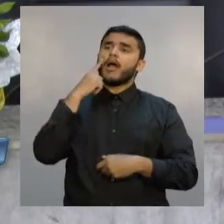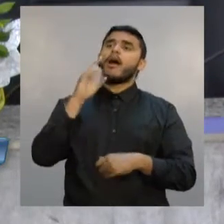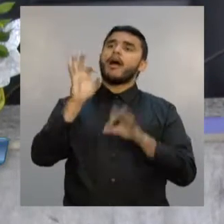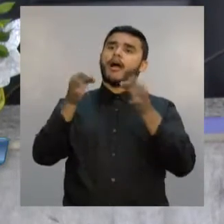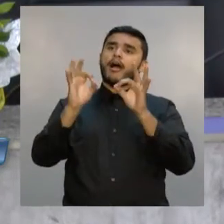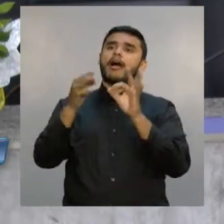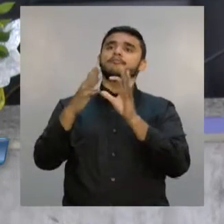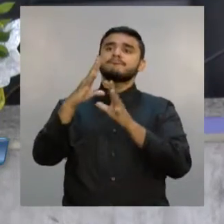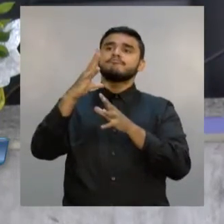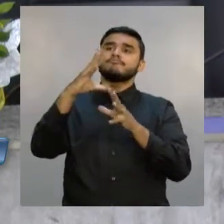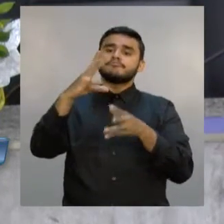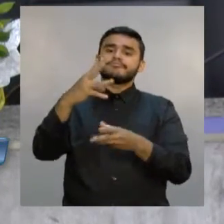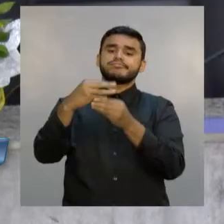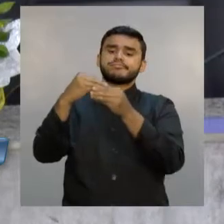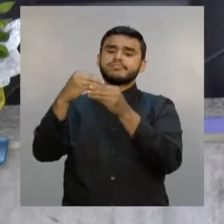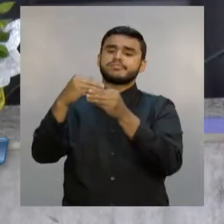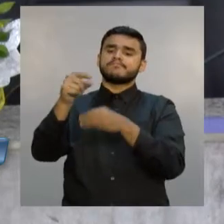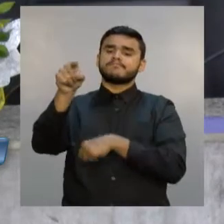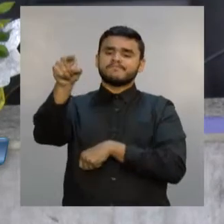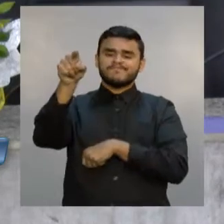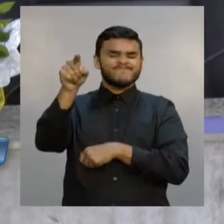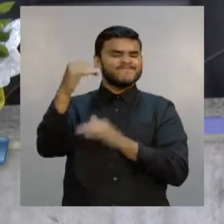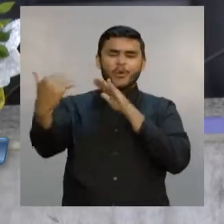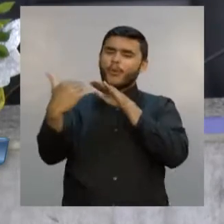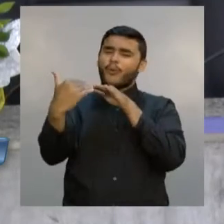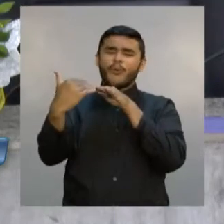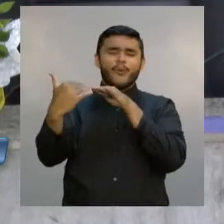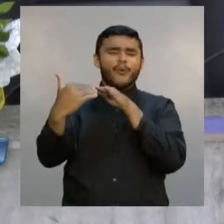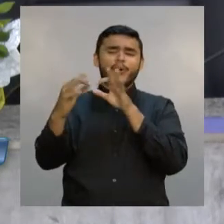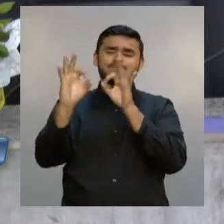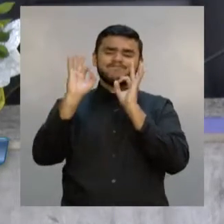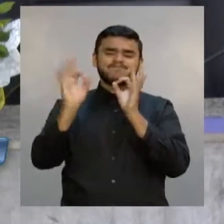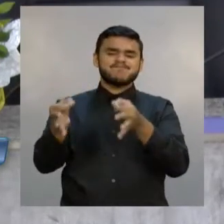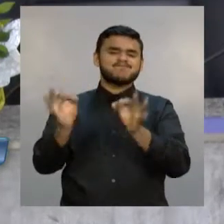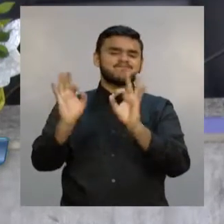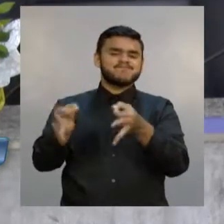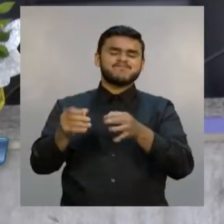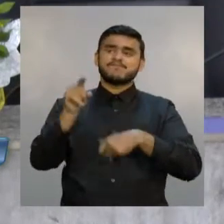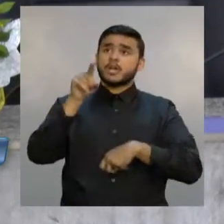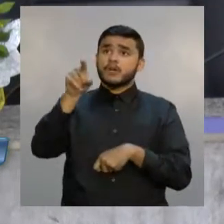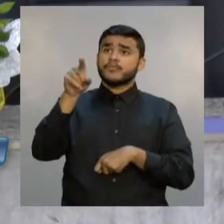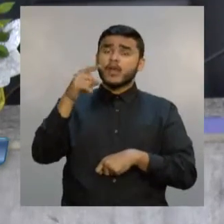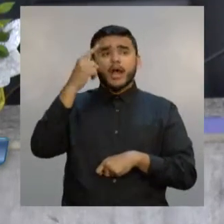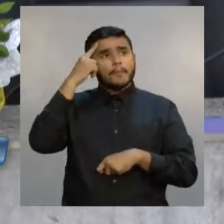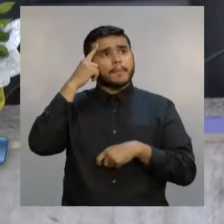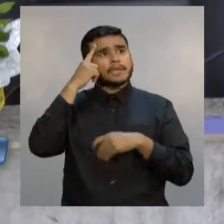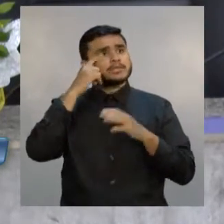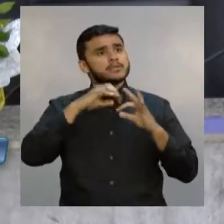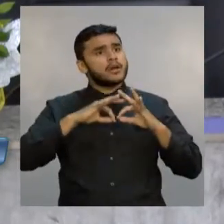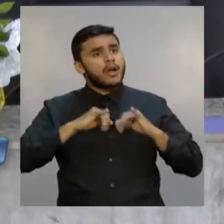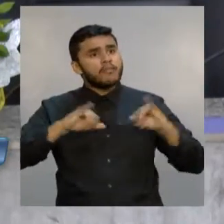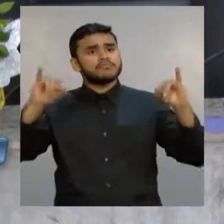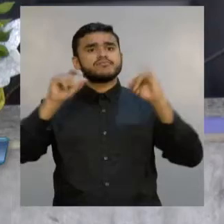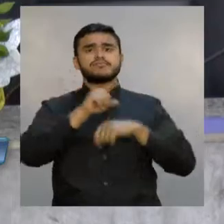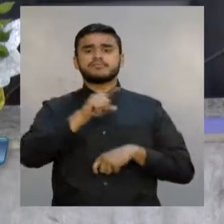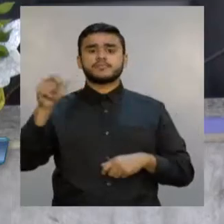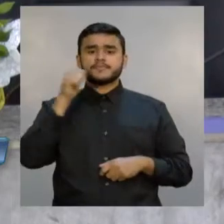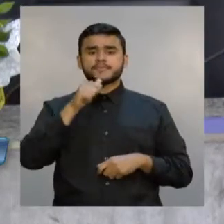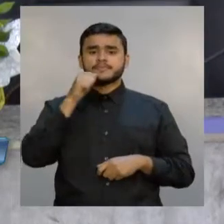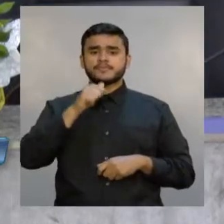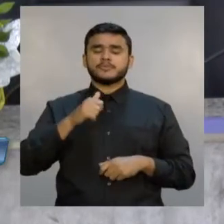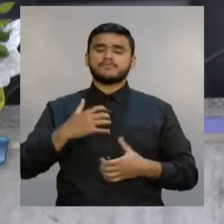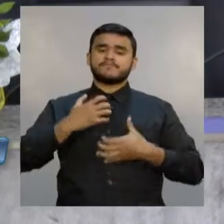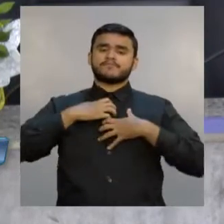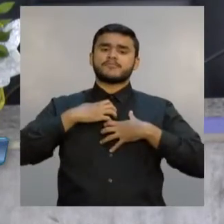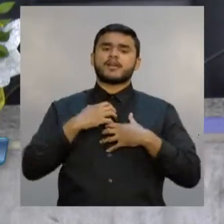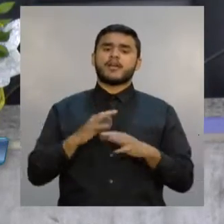senti acolhida pelo carinho, o abraço que Vossa Excelência nos dá, o abraço que Vossa Excelência, o socorro